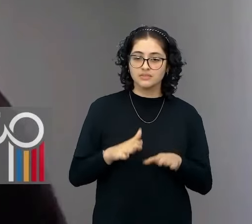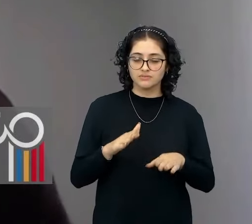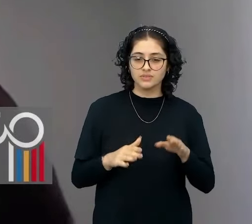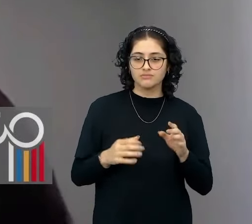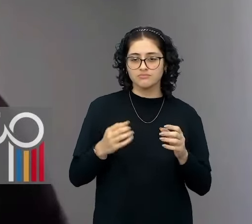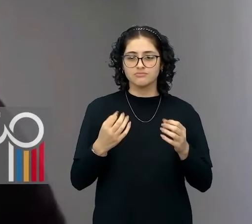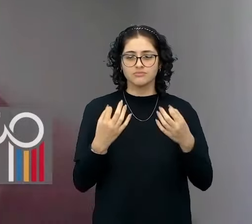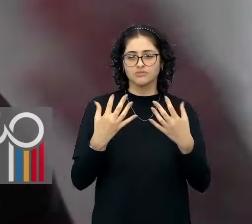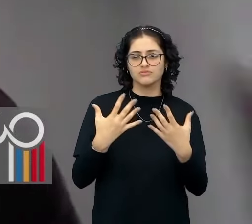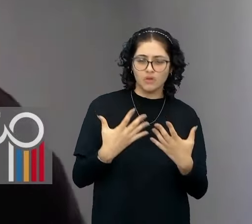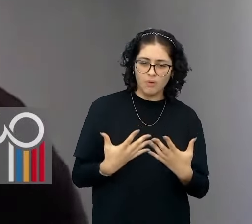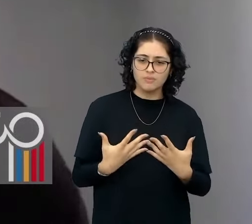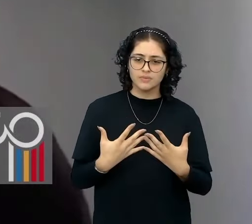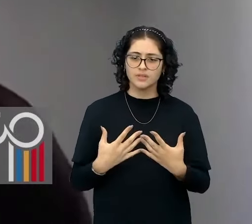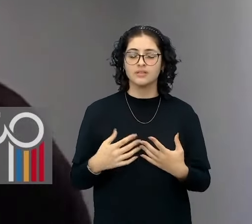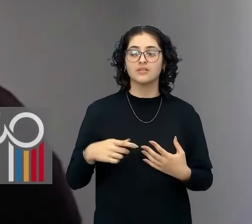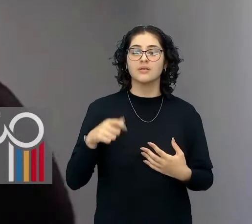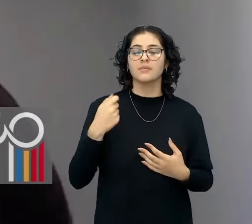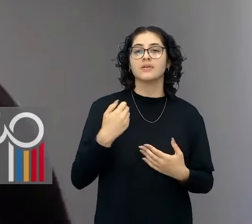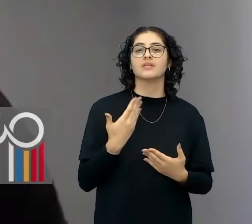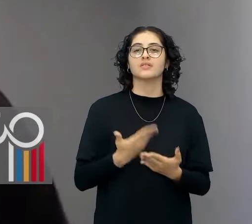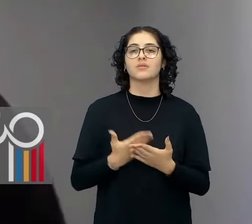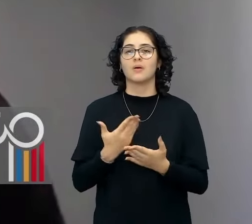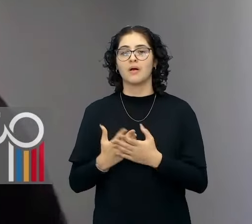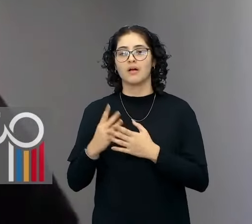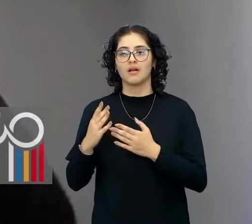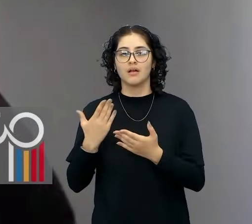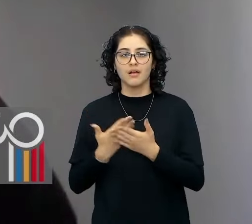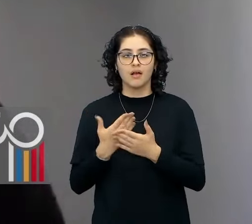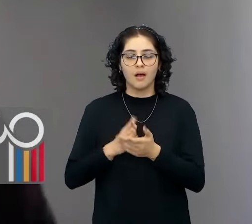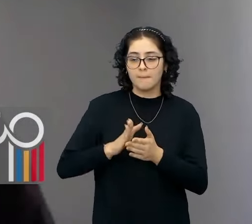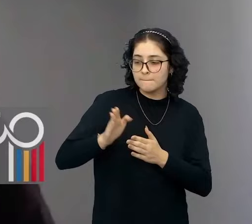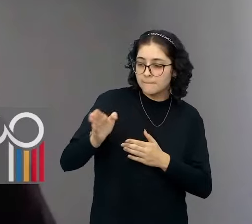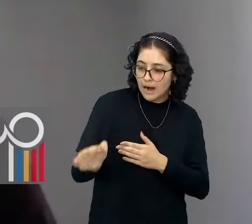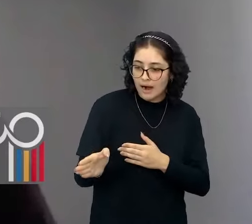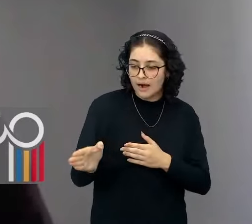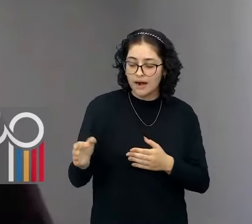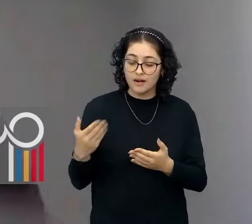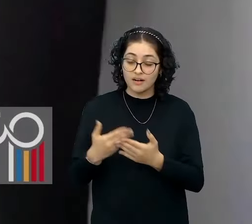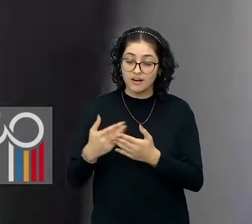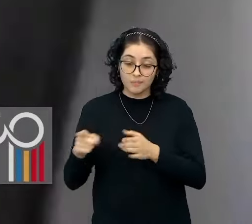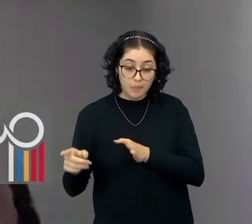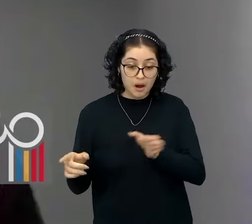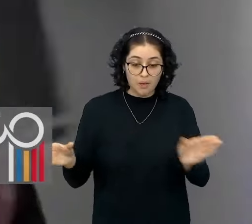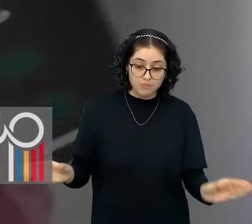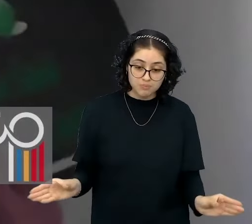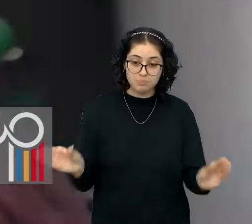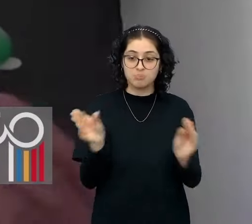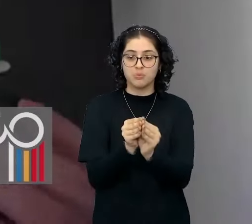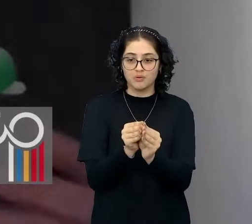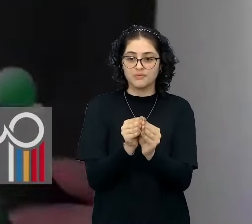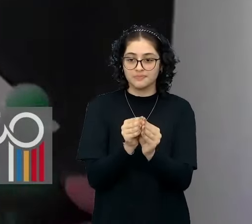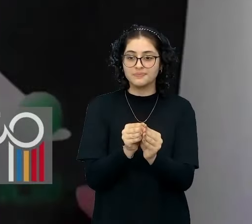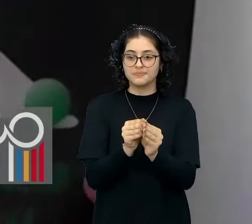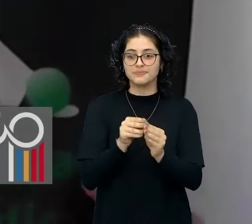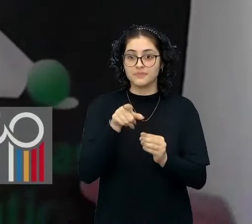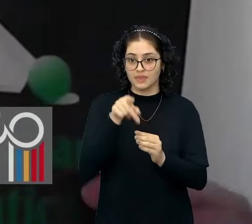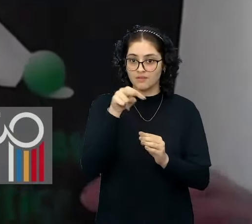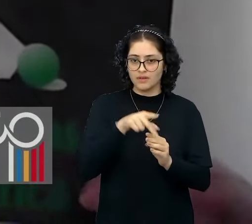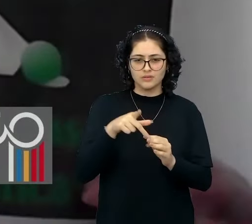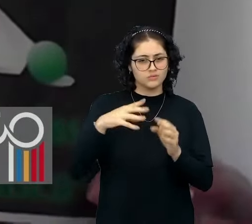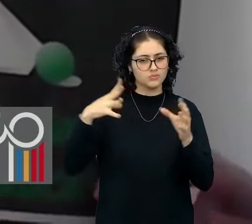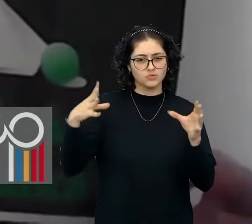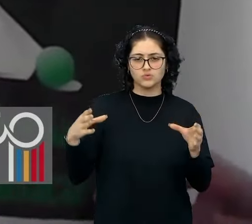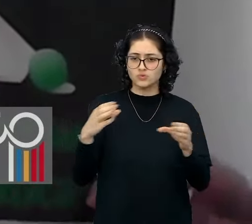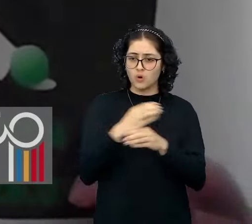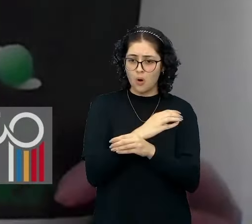né? Nossa, eu tenho que fazer todo um estudo paralelo. Sim, eu me debruçava, né? Horas e horas. Isso aqui é uma coleção completa. Pode ser que